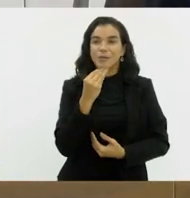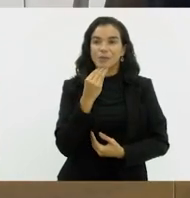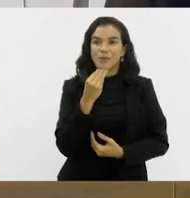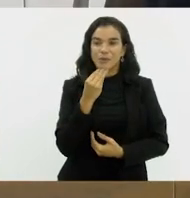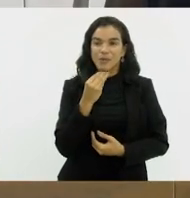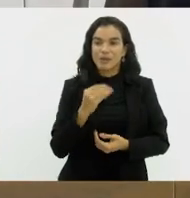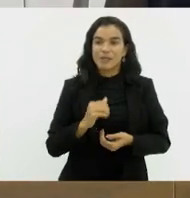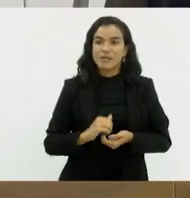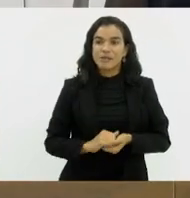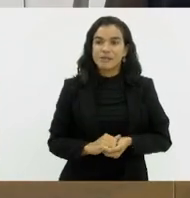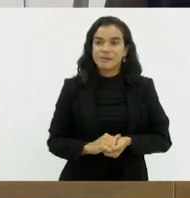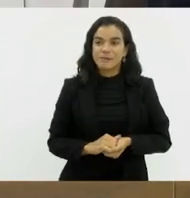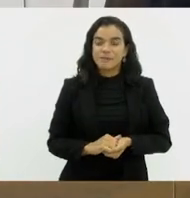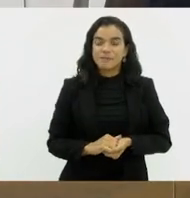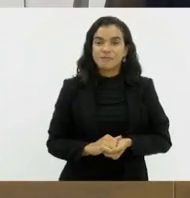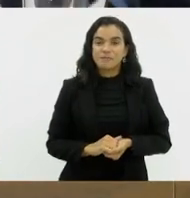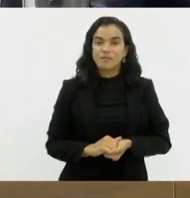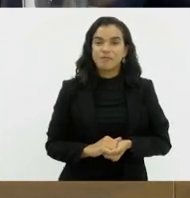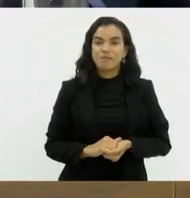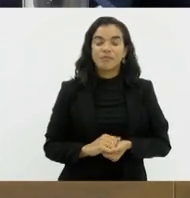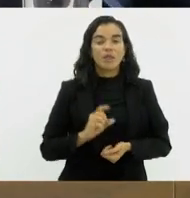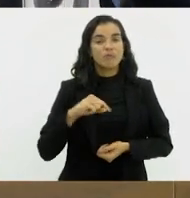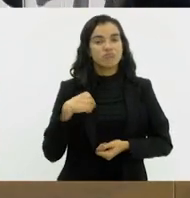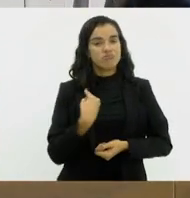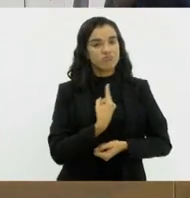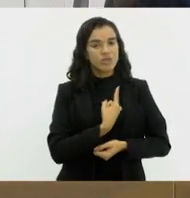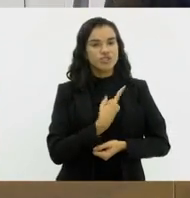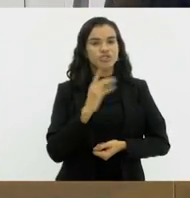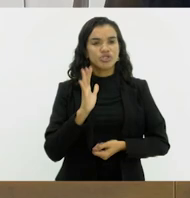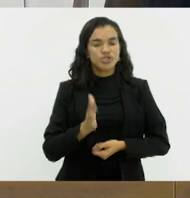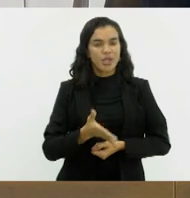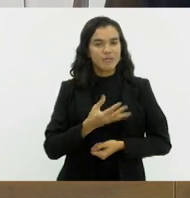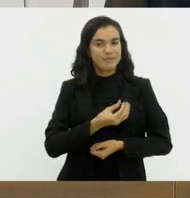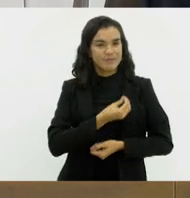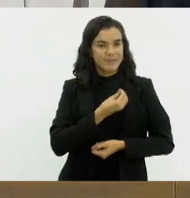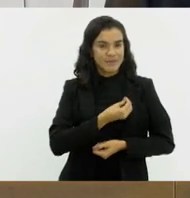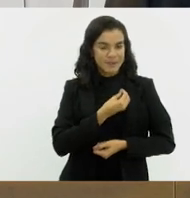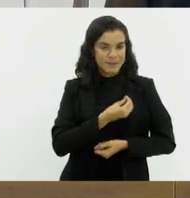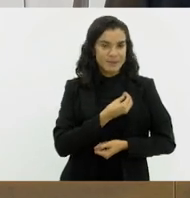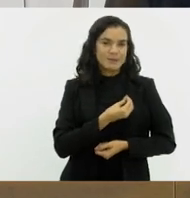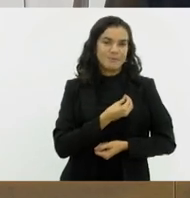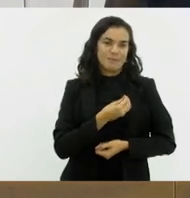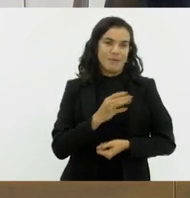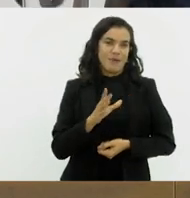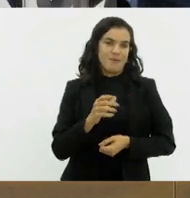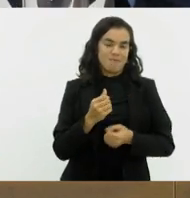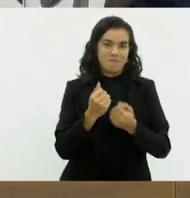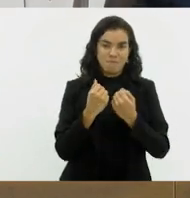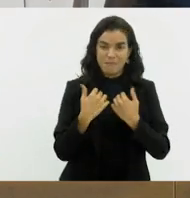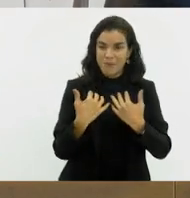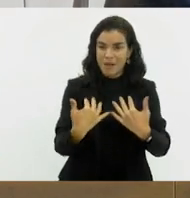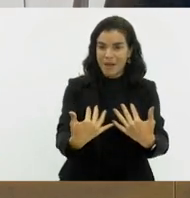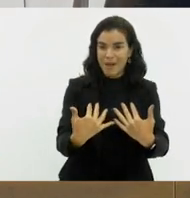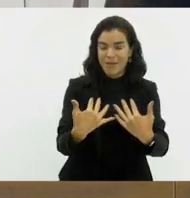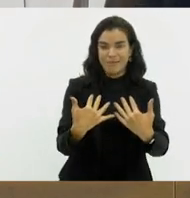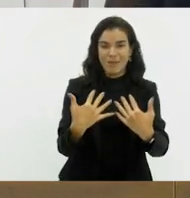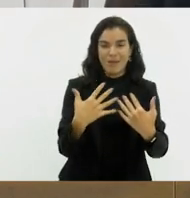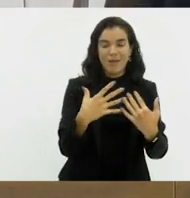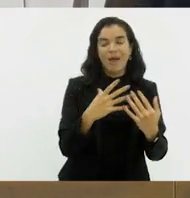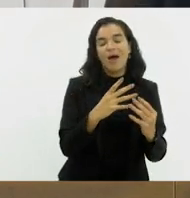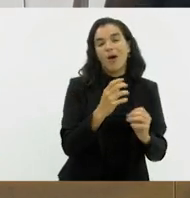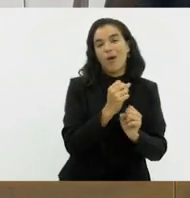voltar a essa casa. A gente participou, né, desse ciclo de audiências públicas no ano passado, em